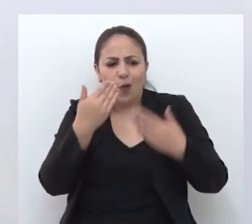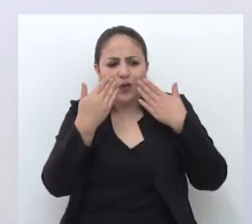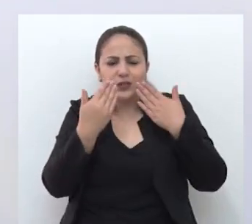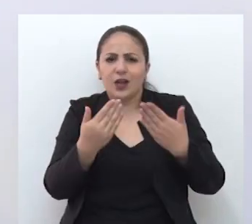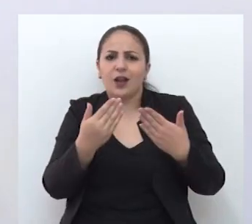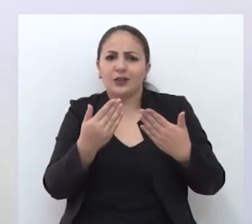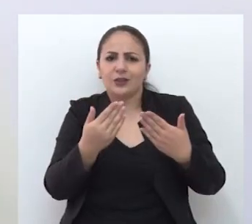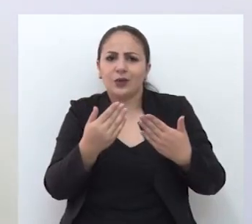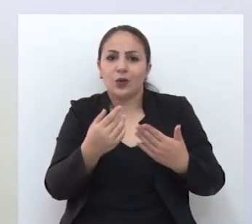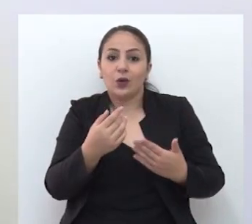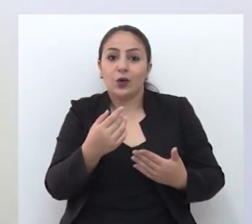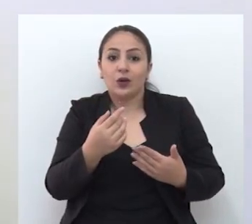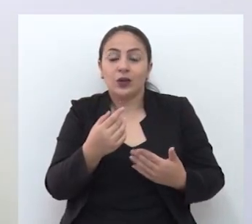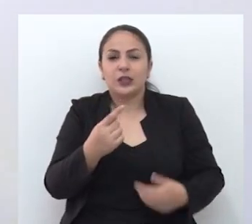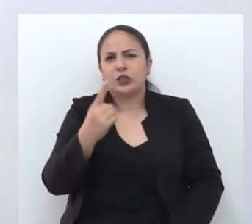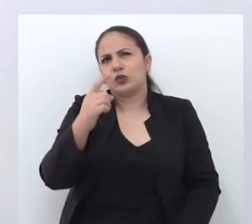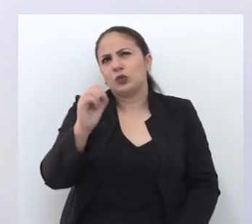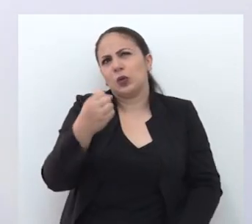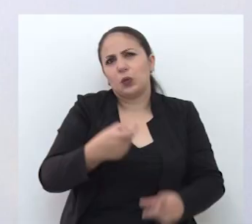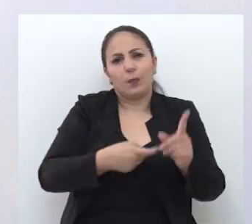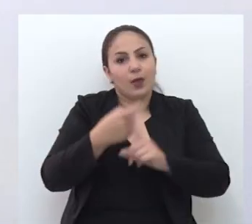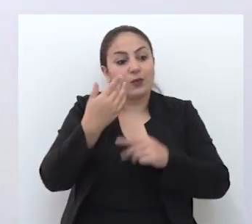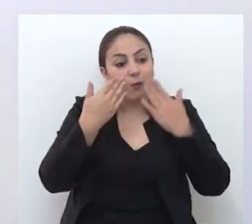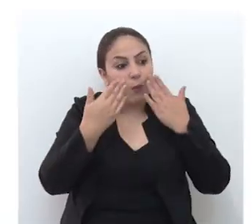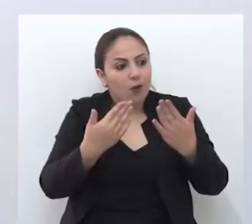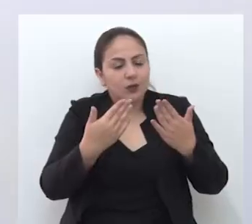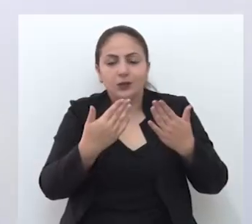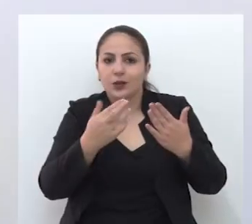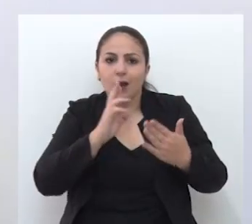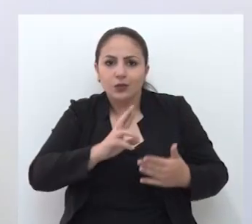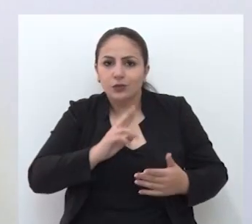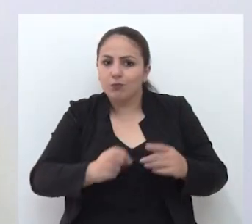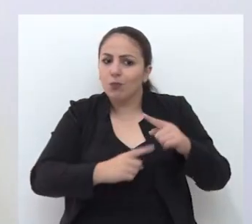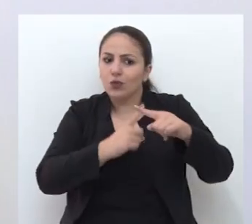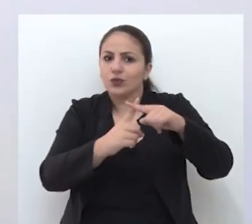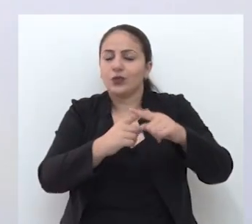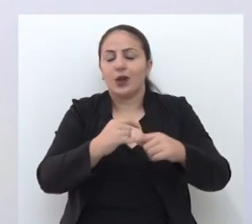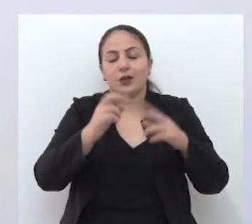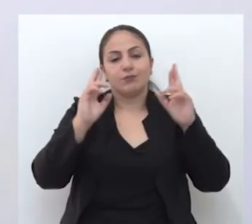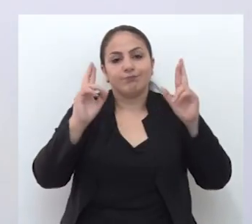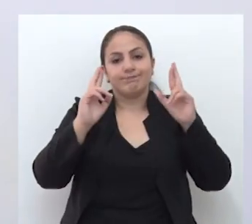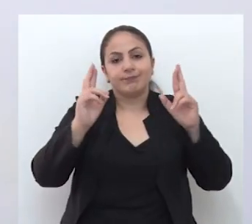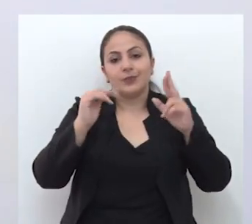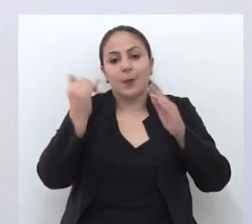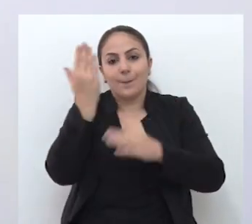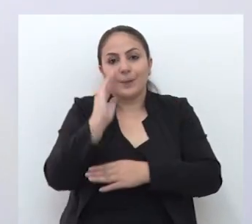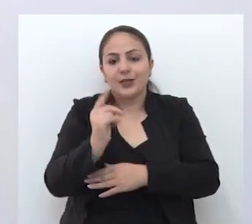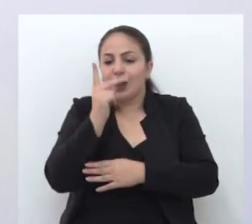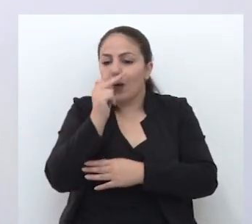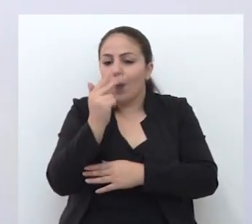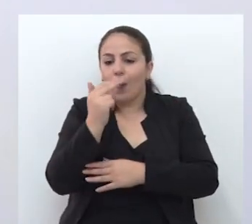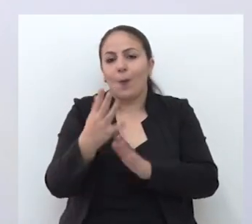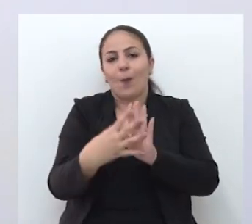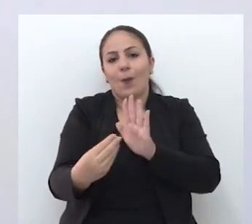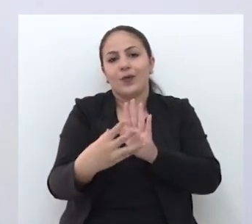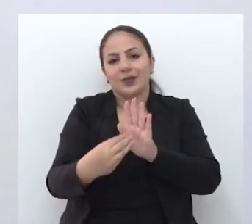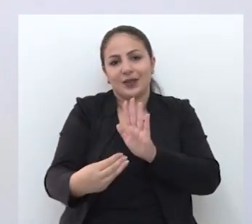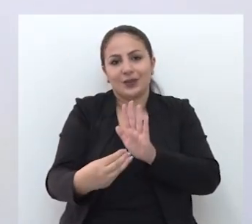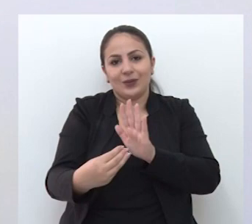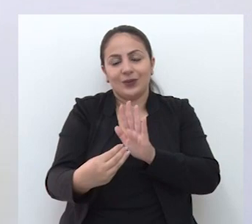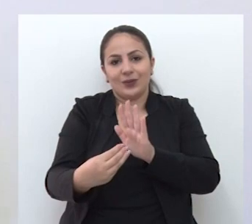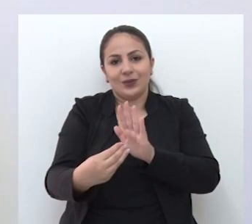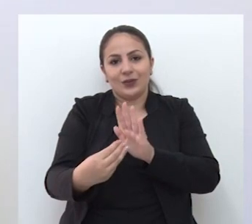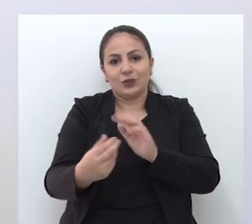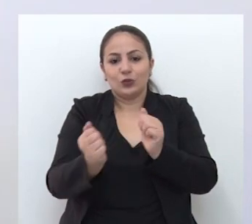nesses últimos 12 meses, aí, 18 meses, acredito, da eleição dele. Espero que o Brasil siga o mesmo caminho com o